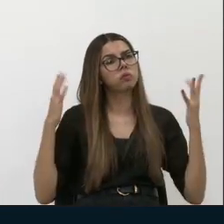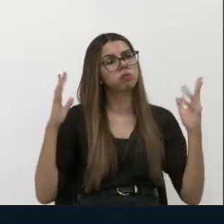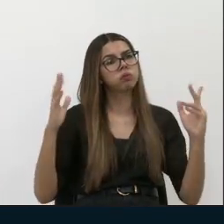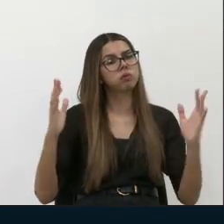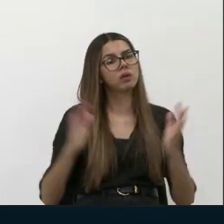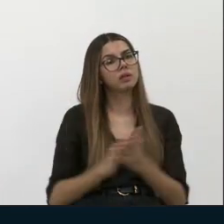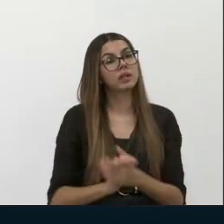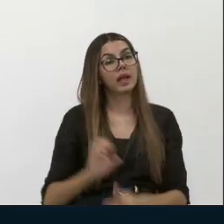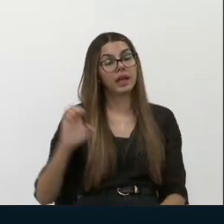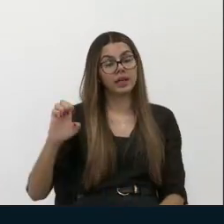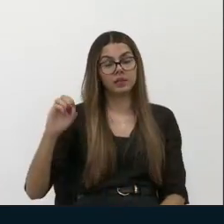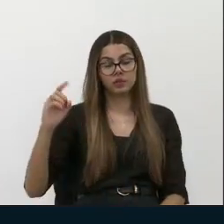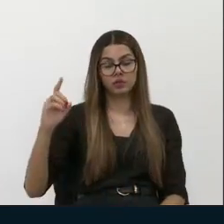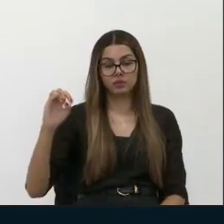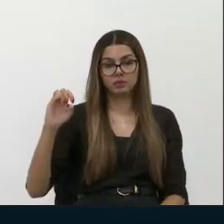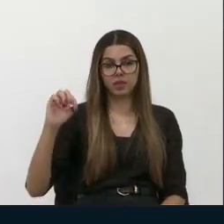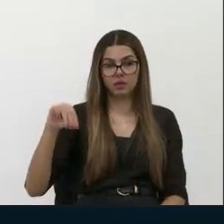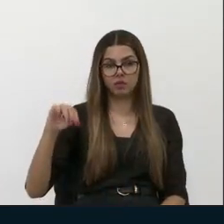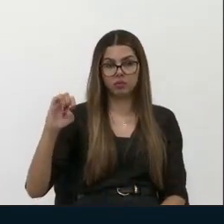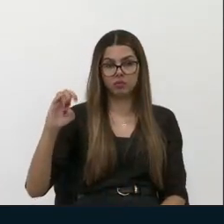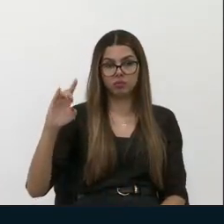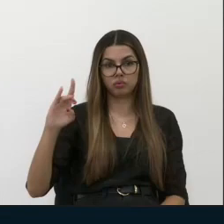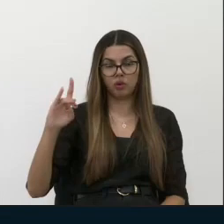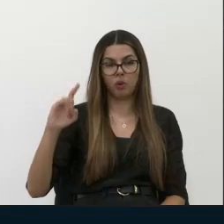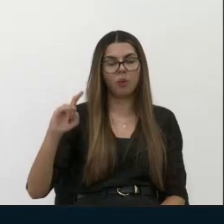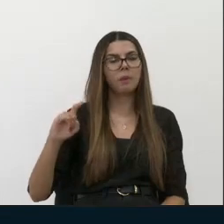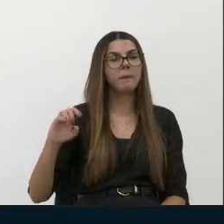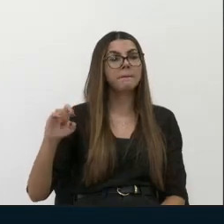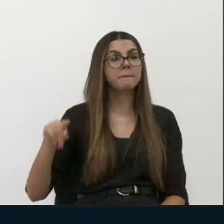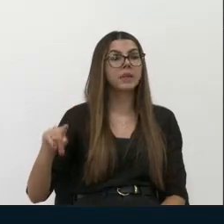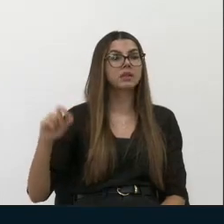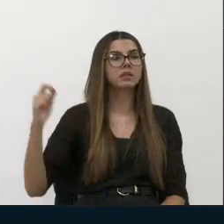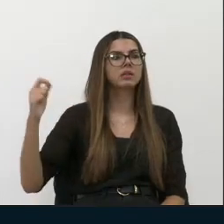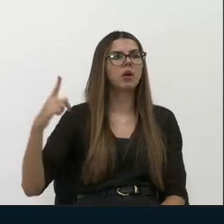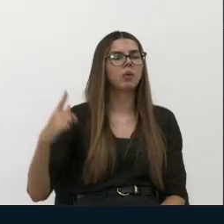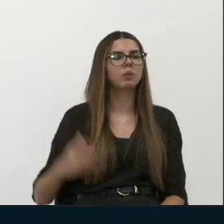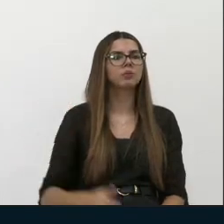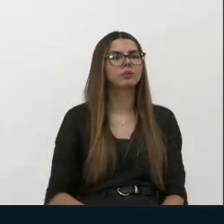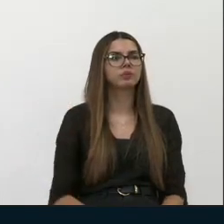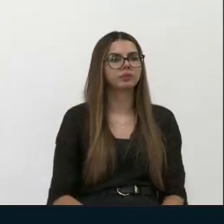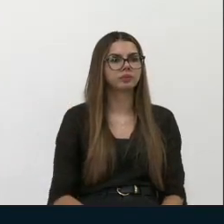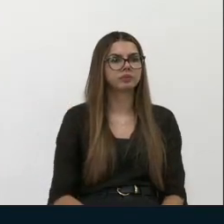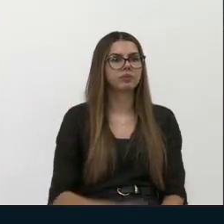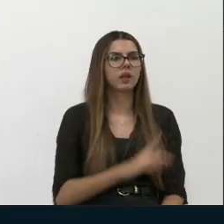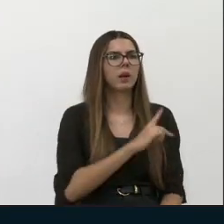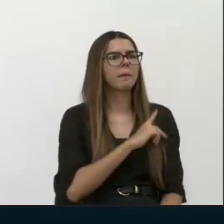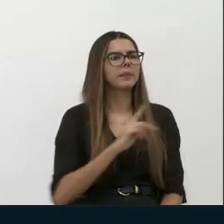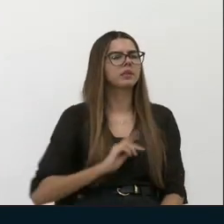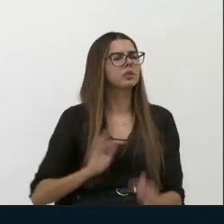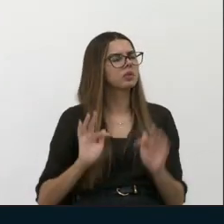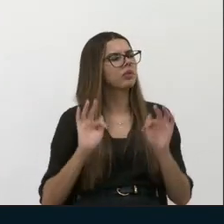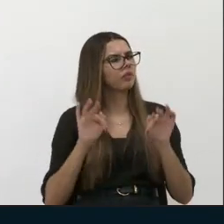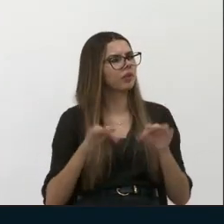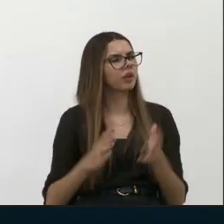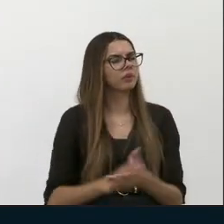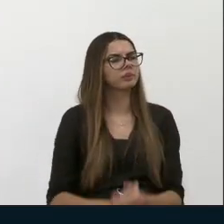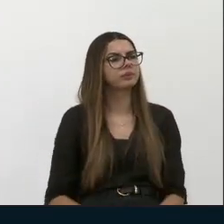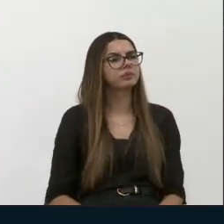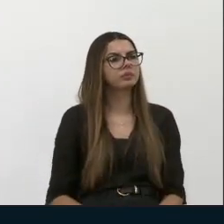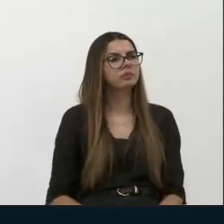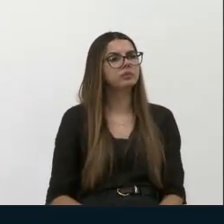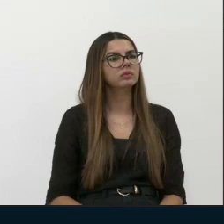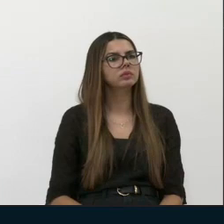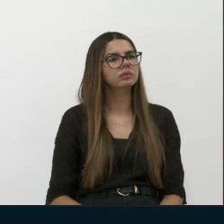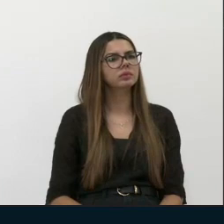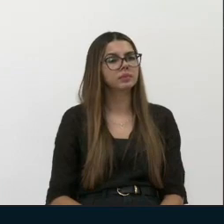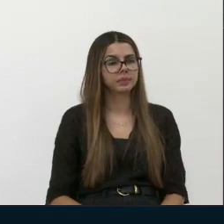Vereador Edmilson Souza, do PSOL. Presidente, só para concluir, vereador. Para concluir a minha questão de ordem,